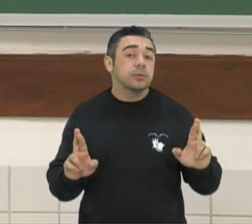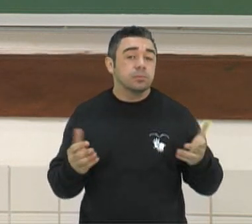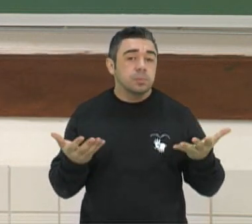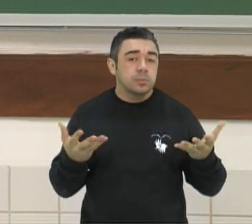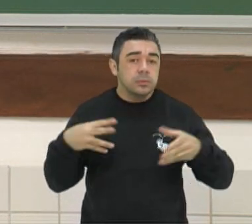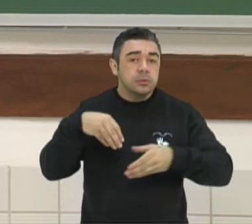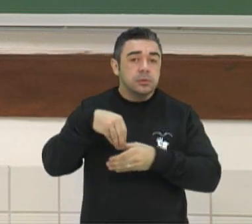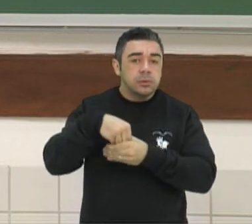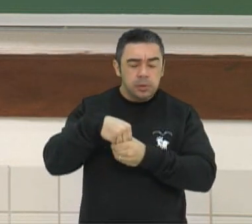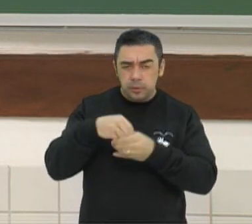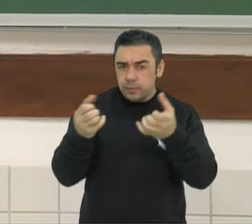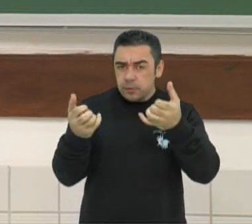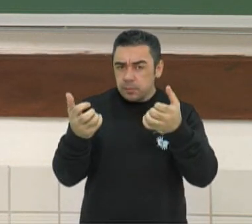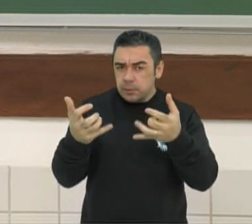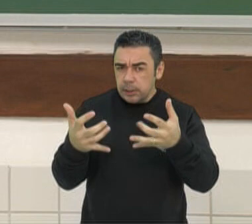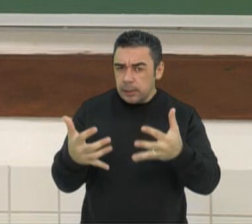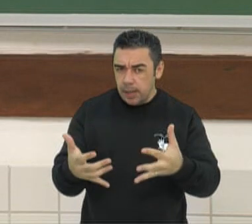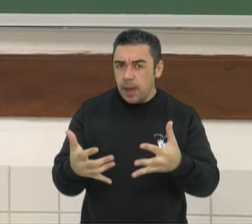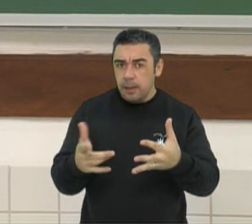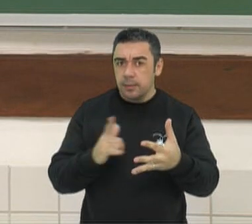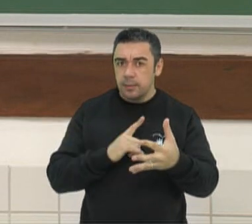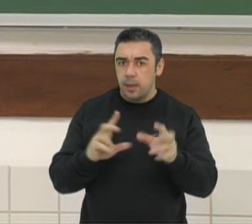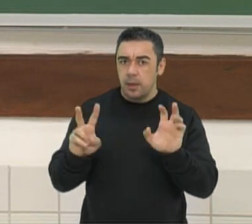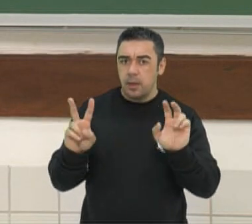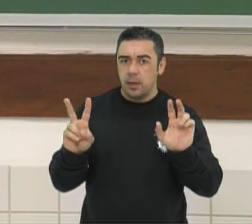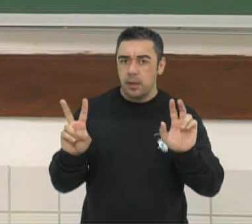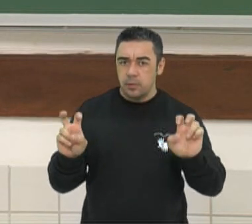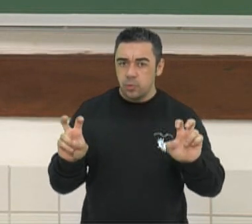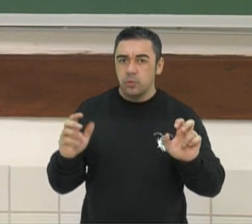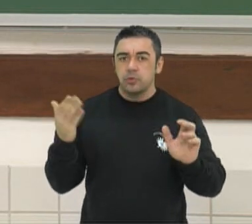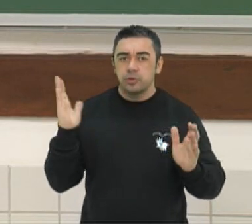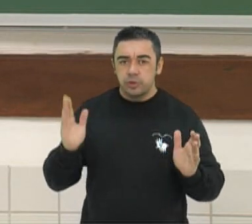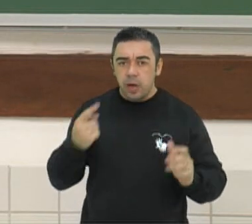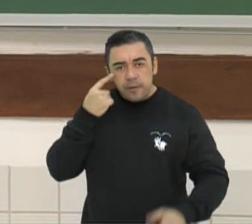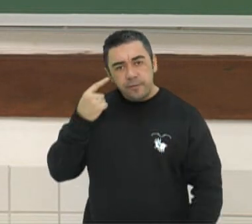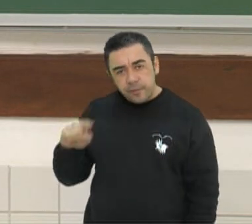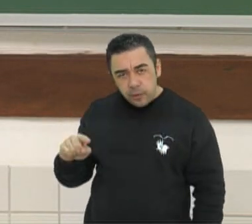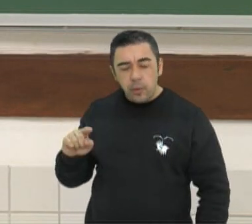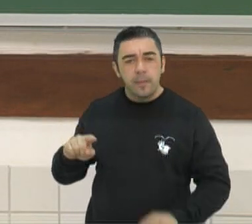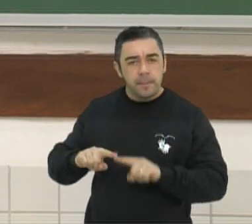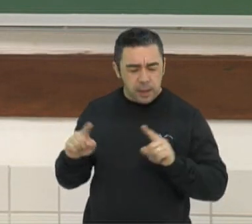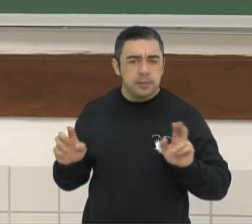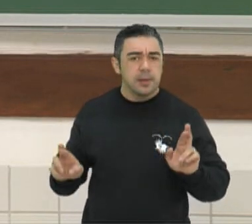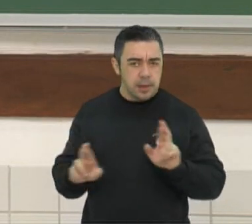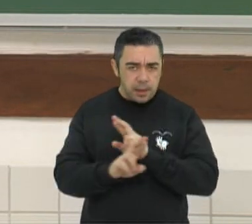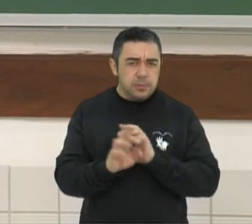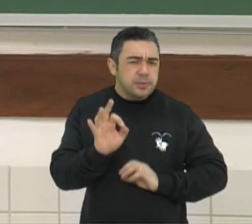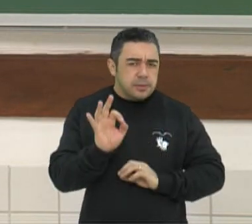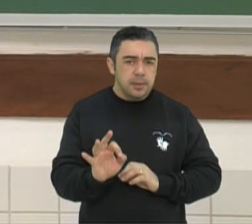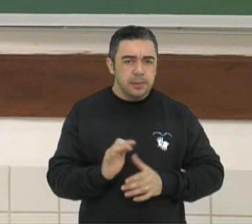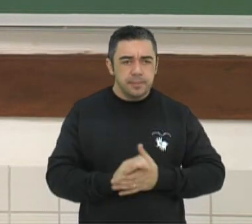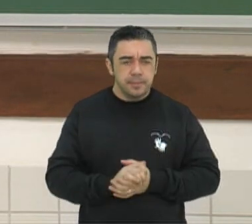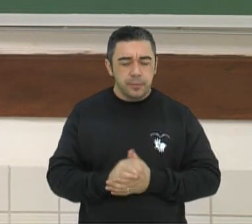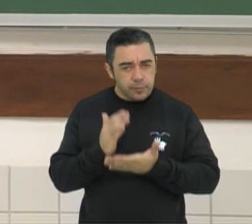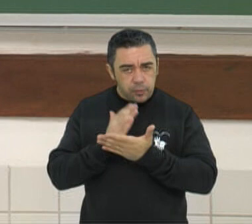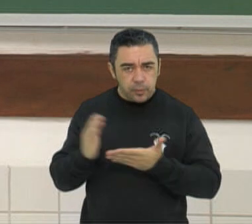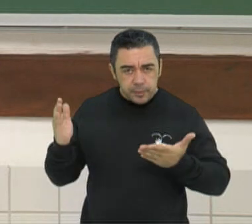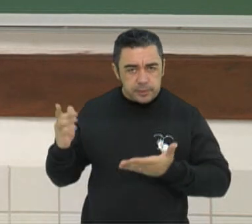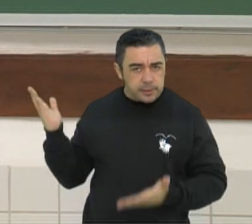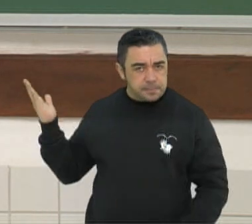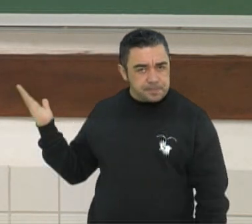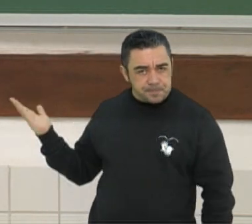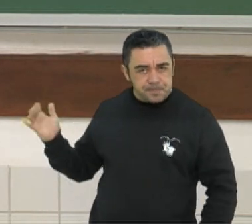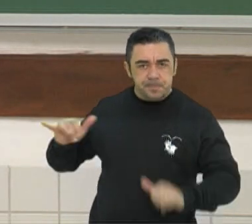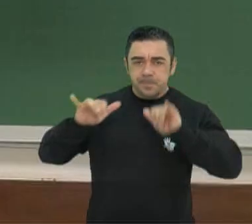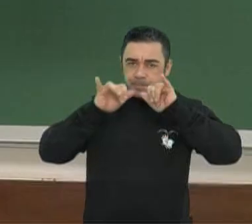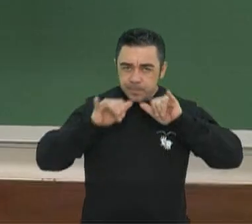né, conforme a gente vai explicando, que esse assunto tem tudo a ver com os assuntos que a gente viu até agora, né, que eles estão bem relacionados. Então, vamos começar aqui, gente, com essa